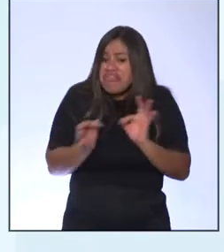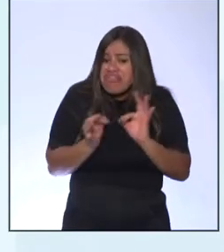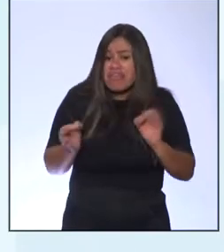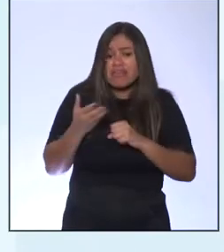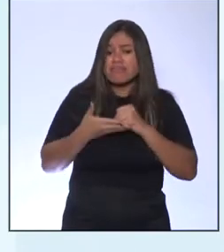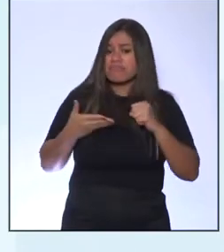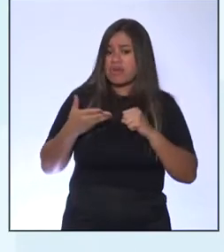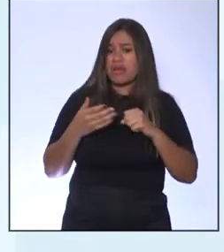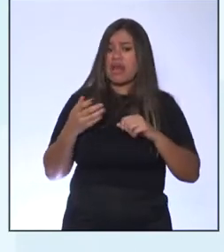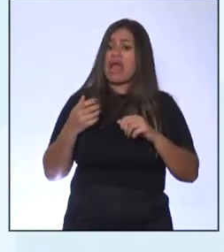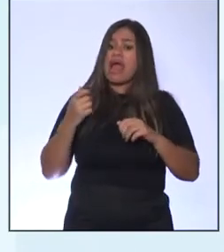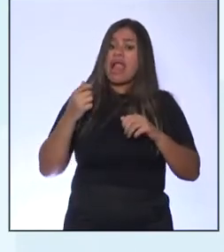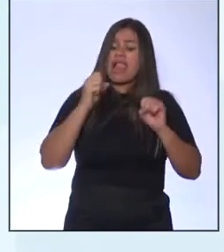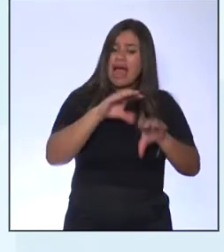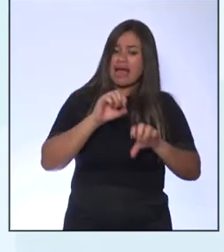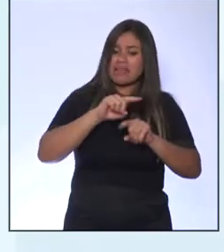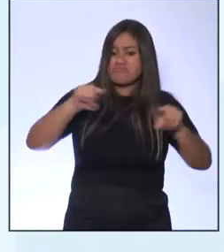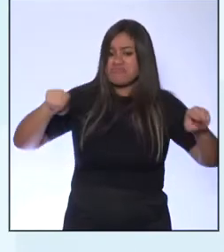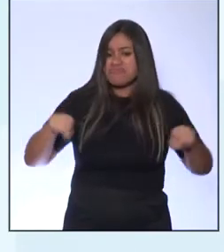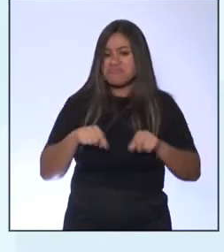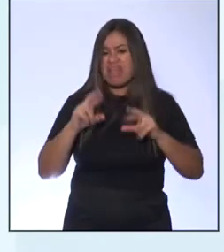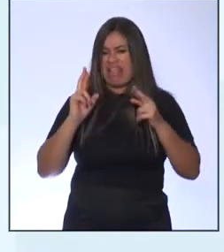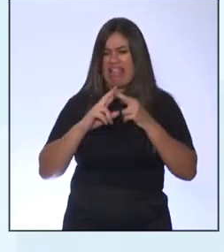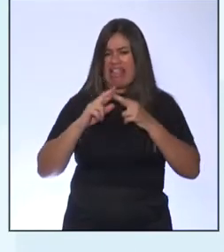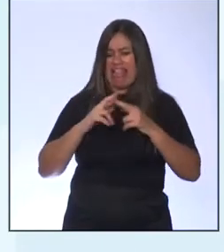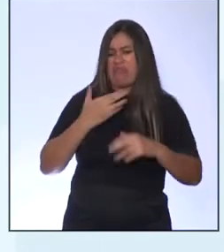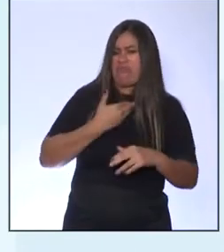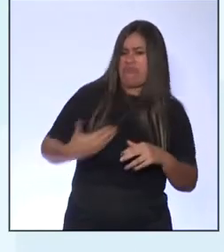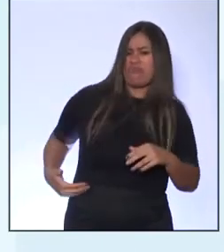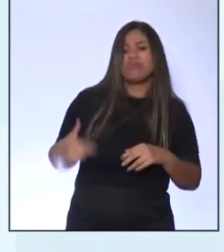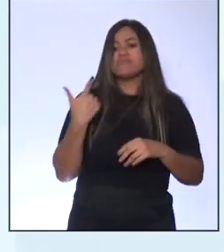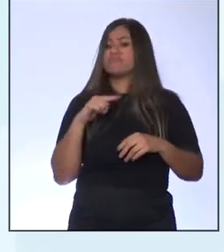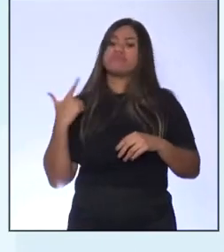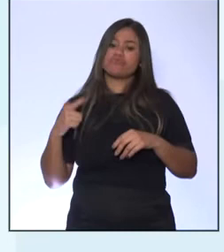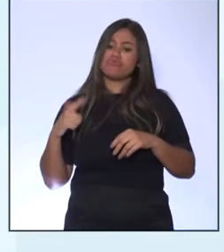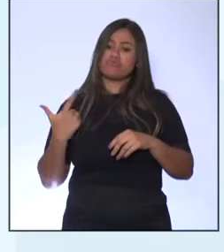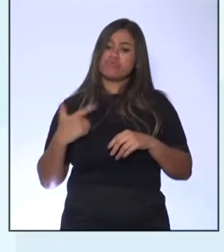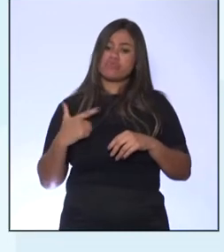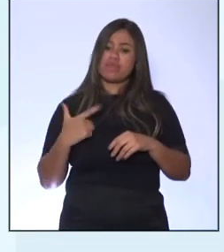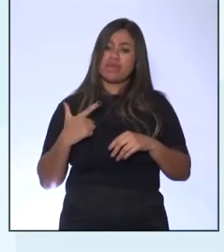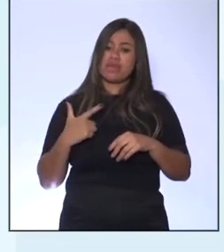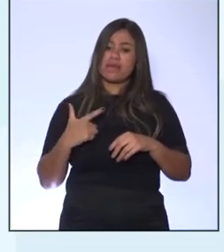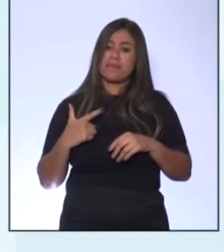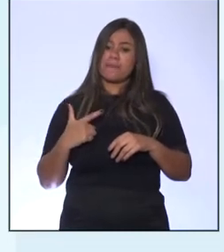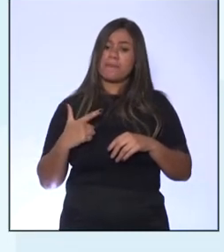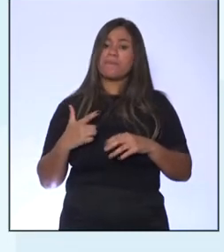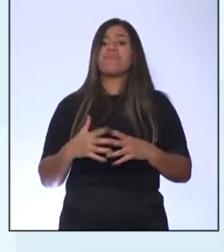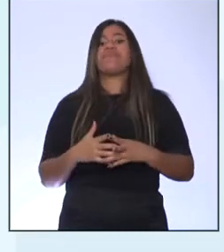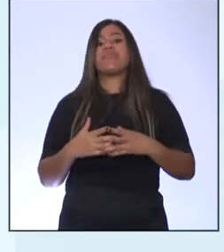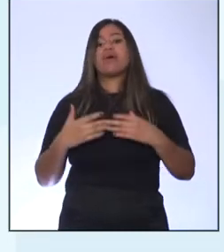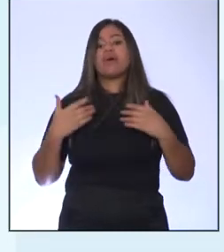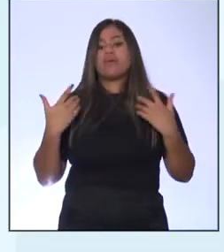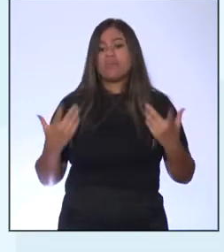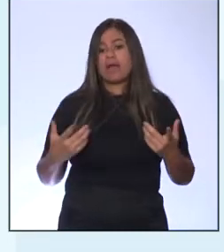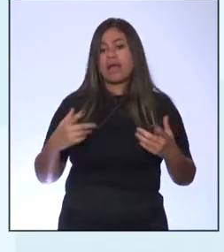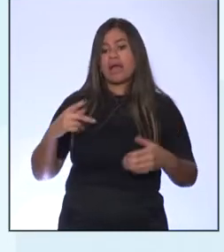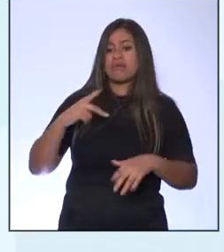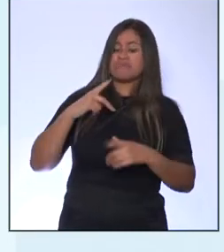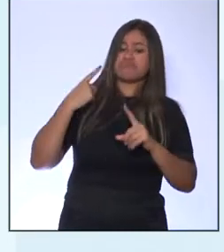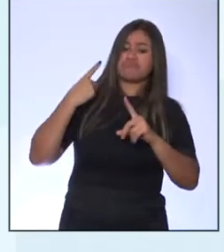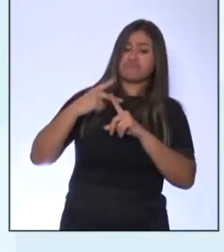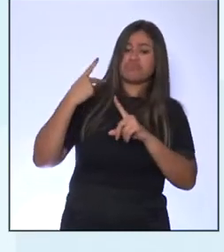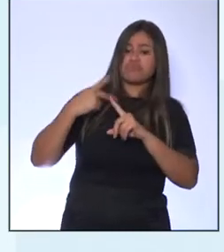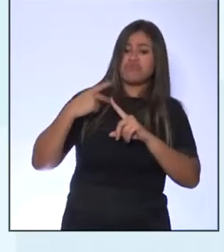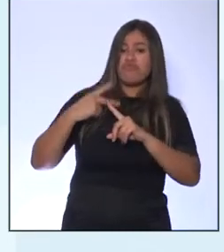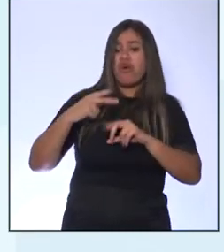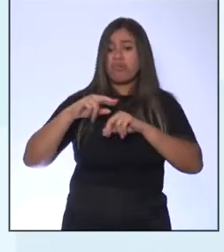ensino, principalmente as redes de ensino públicas desse país, não é? A questão das plataformas